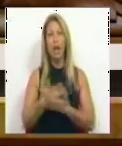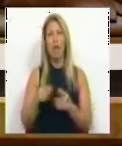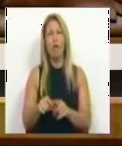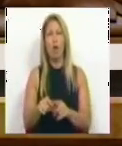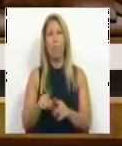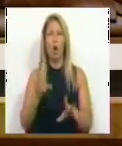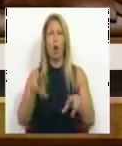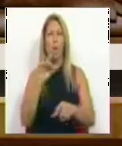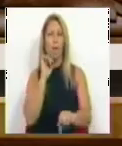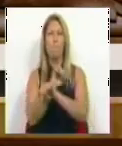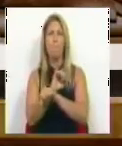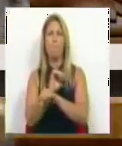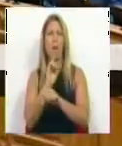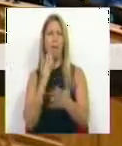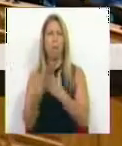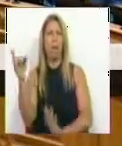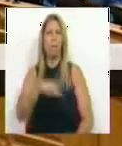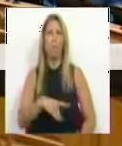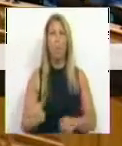subjugue jamais o interesse do país. Disse.